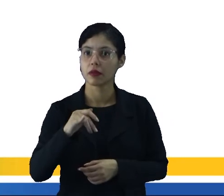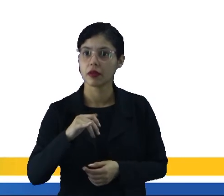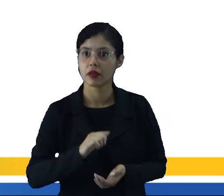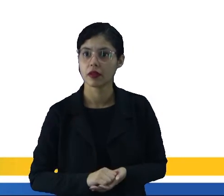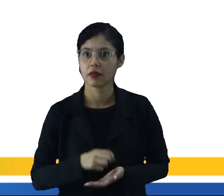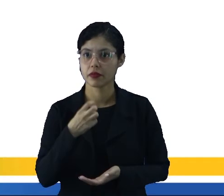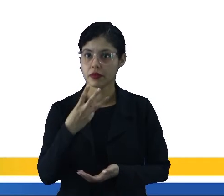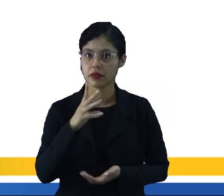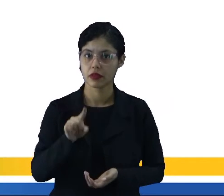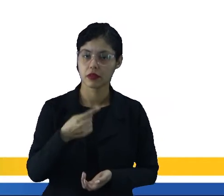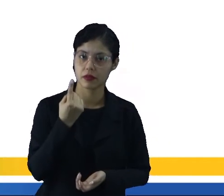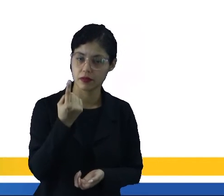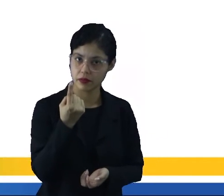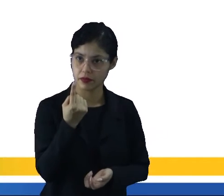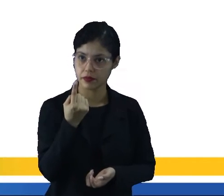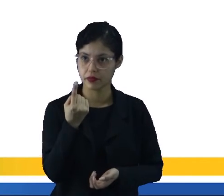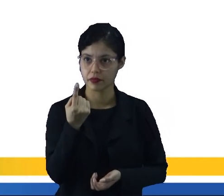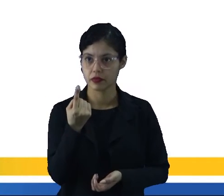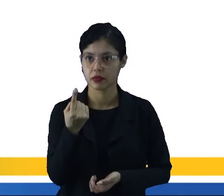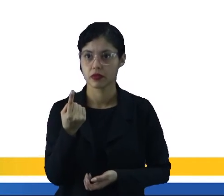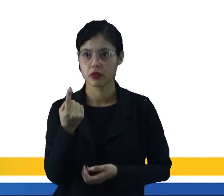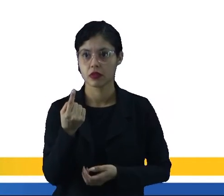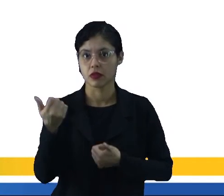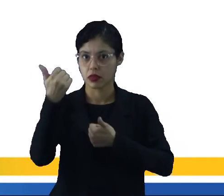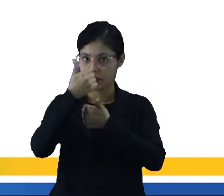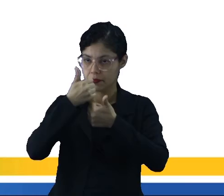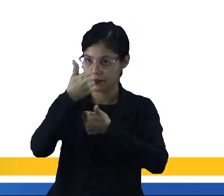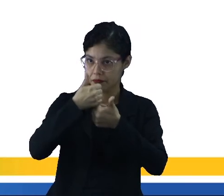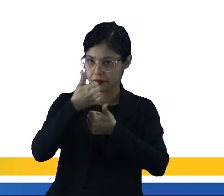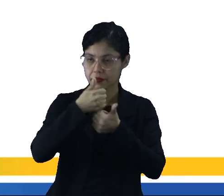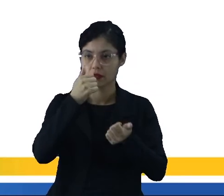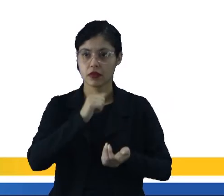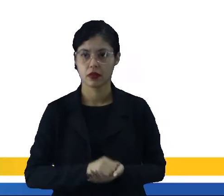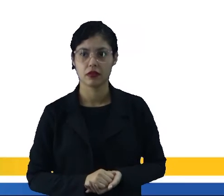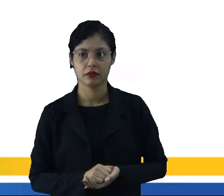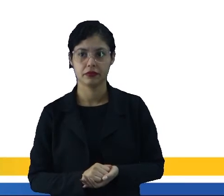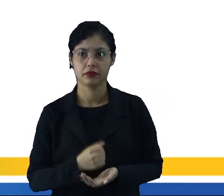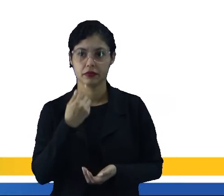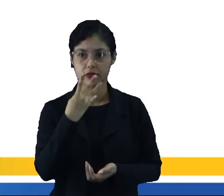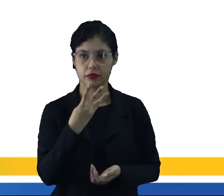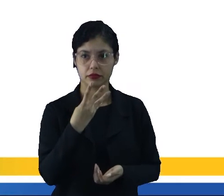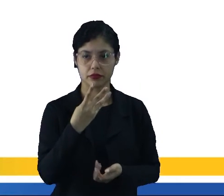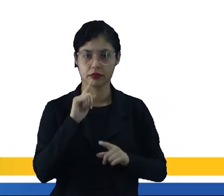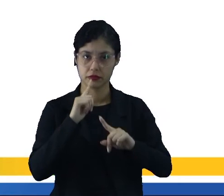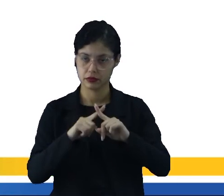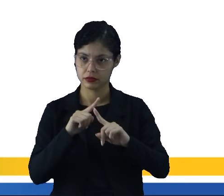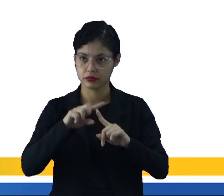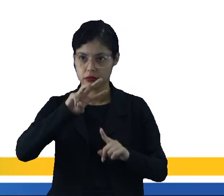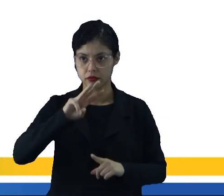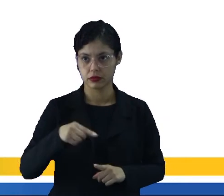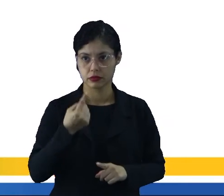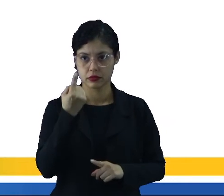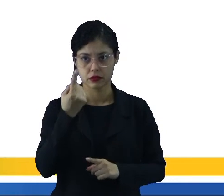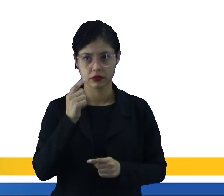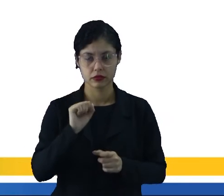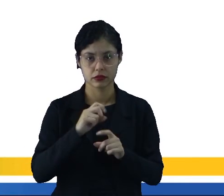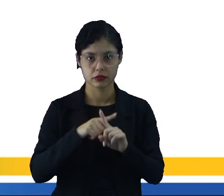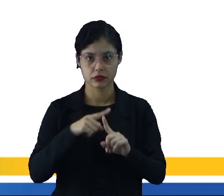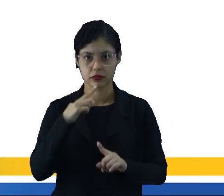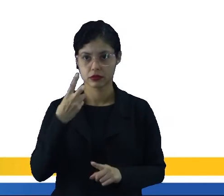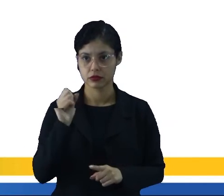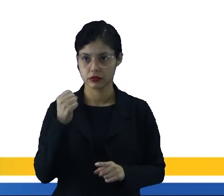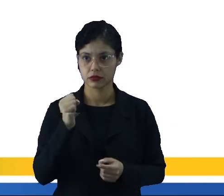o pi vale 3,1 eu vou substituir aqui 4 x 3,1 x